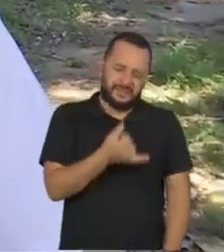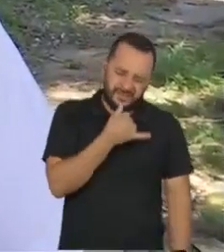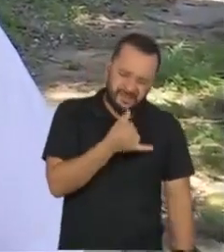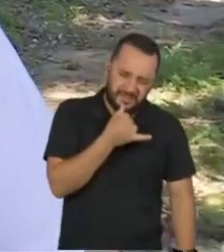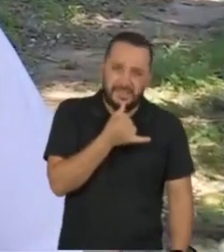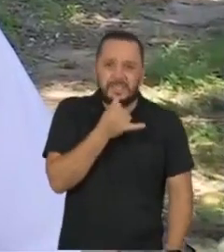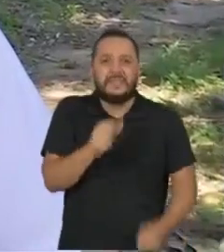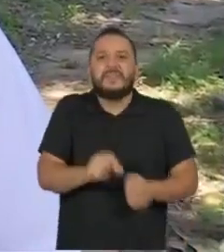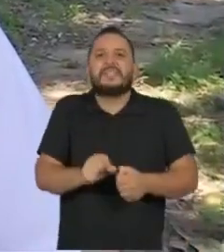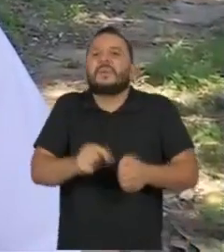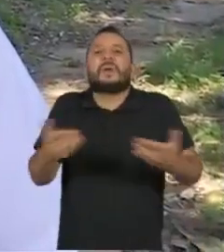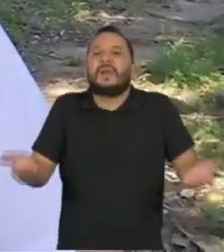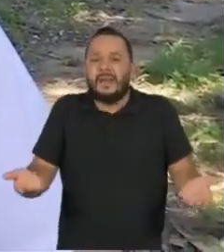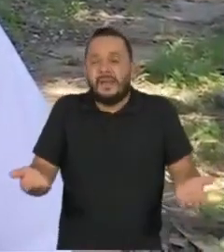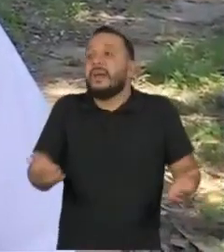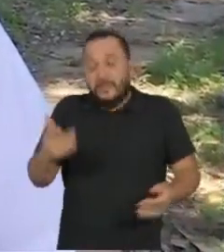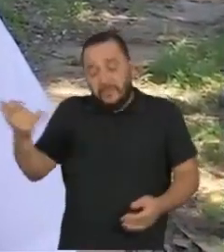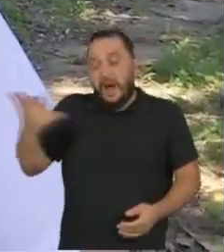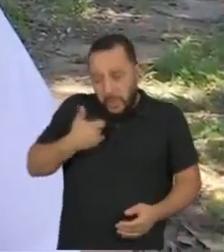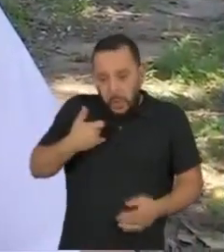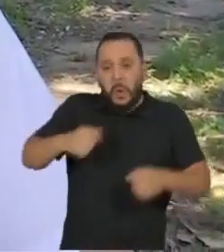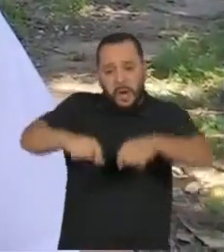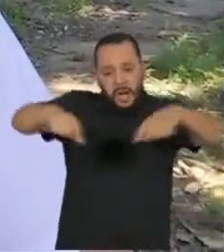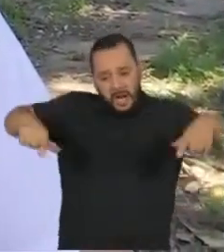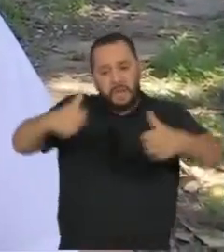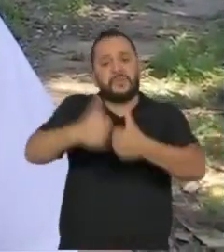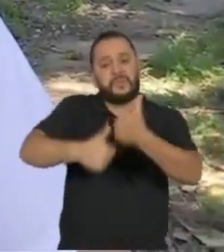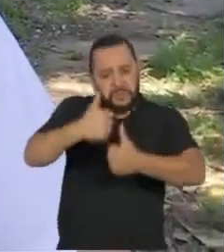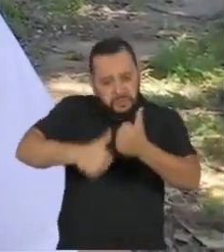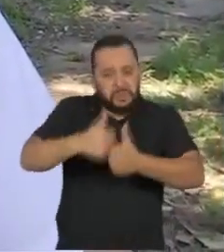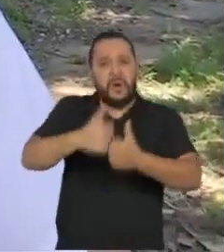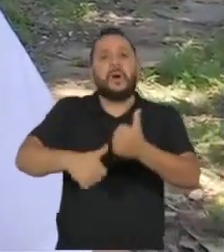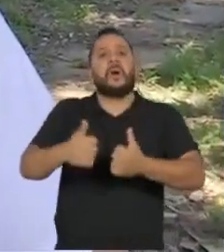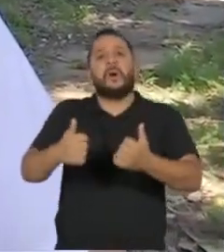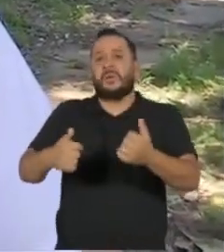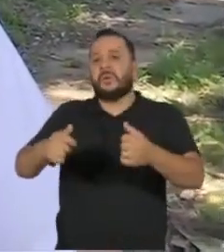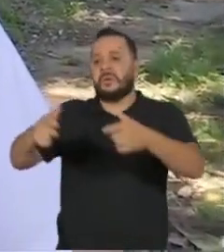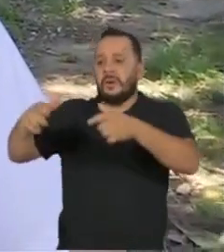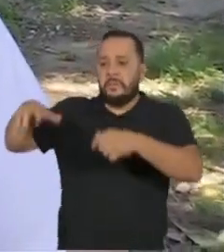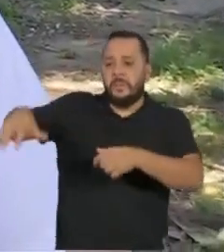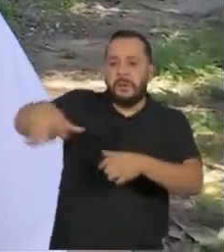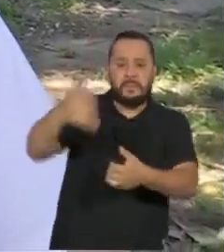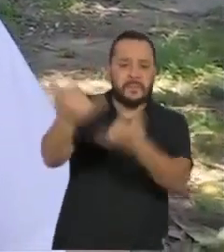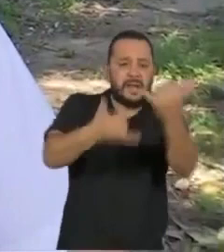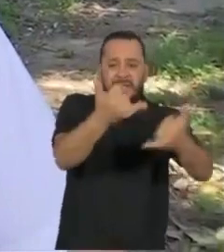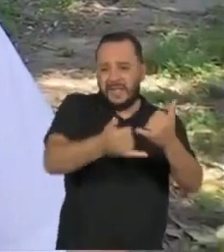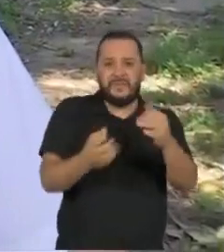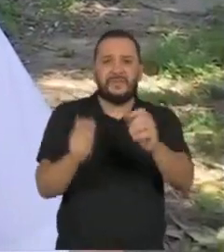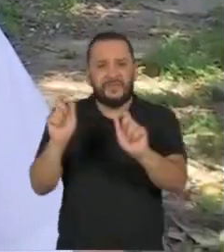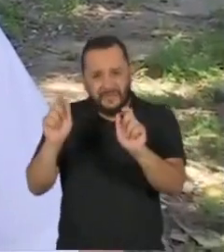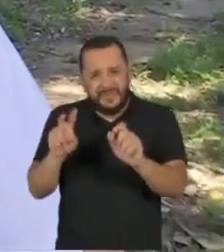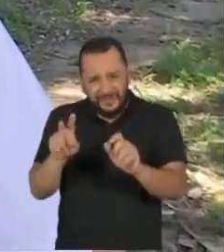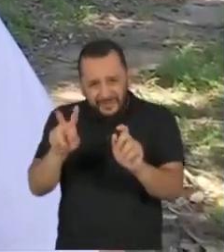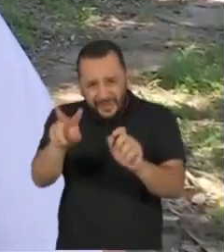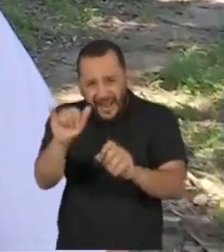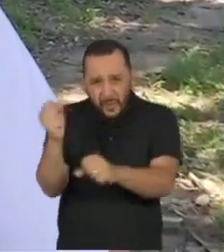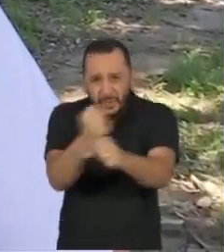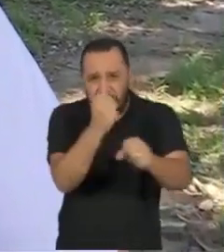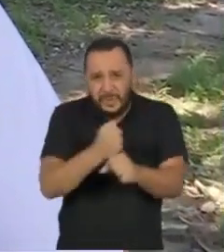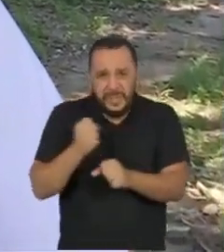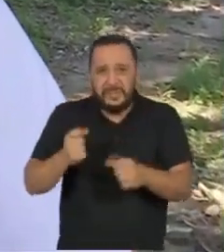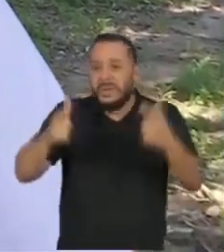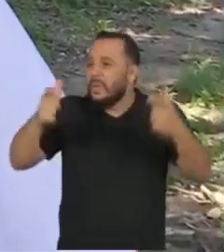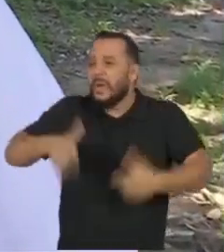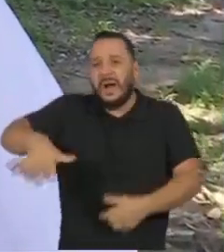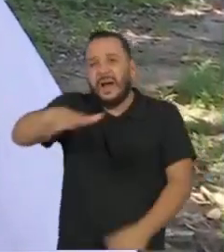aqui, fazer quadro, fazer campos de futebol, fazer um bocado de coisa aqui. Para que vai fazer? Que